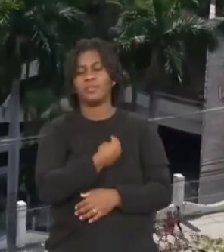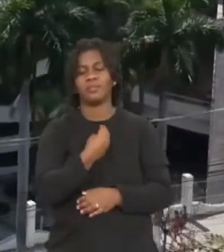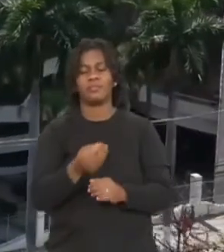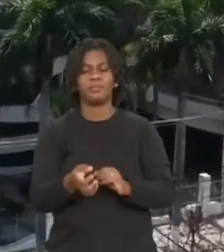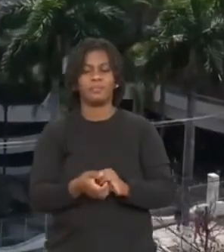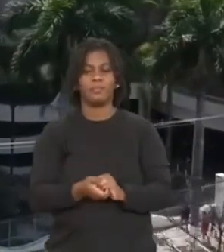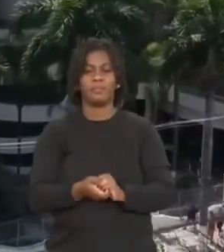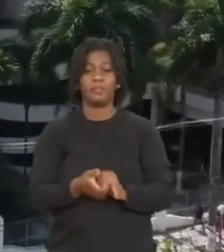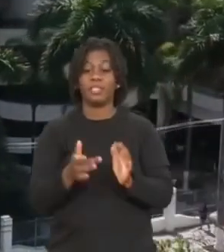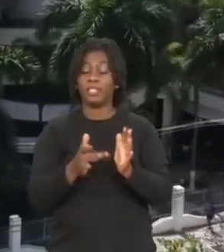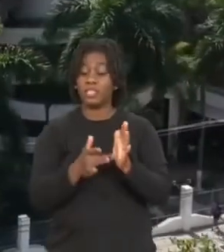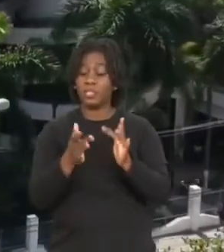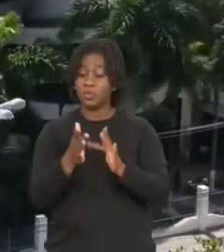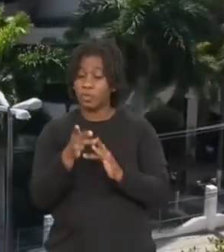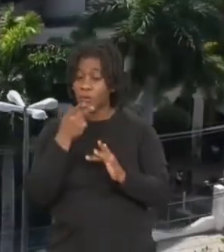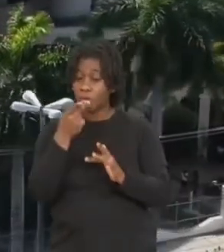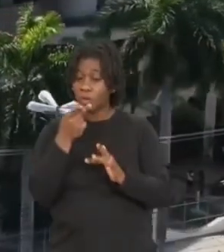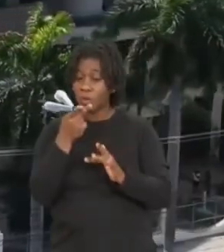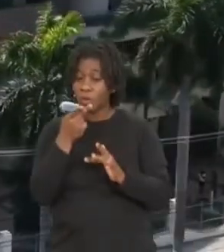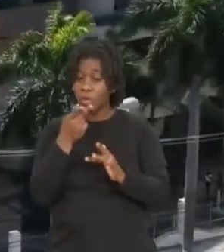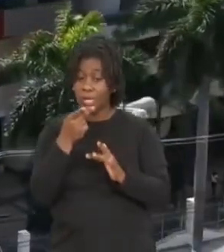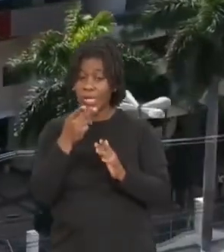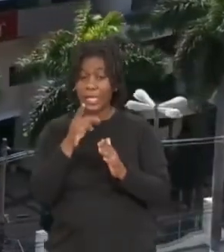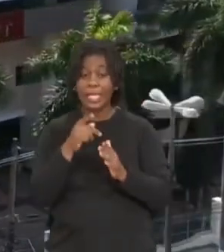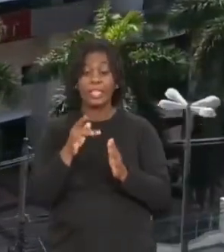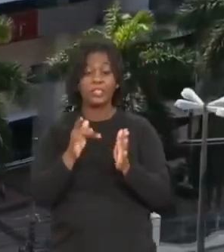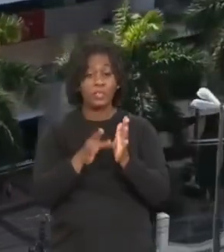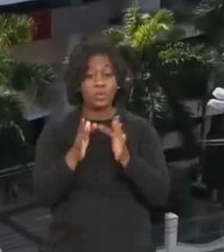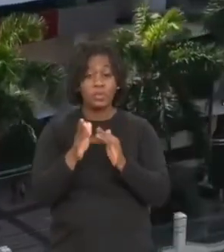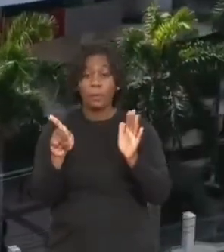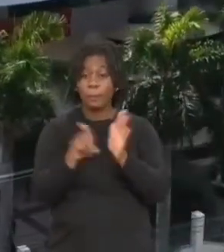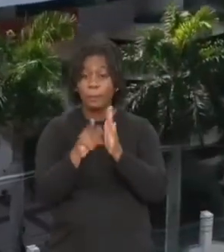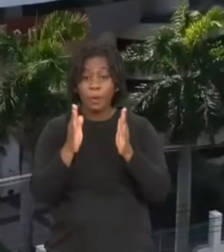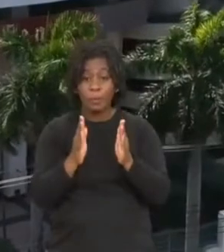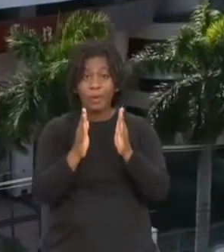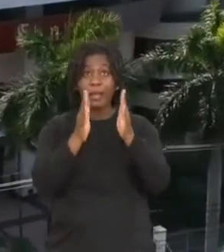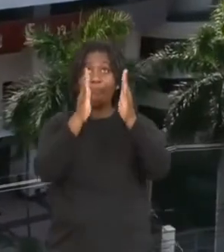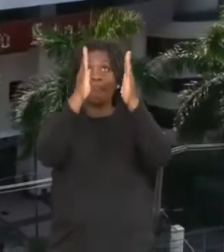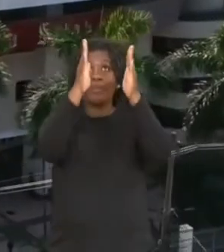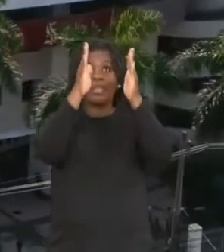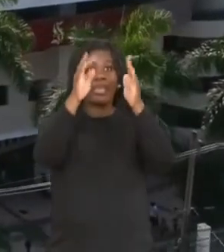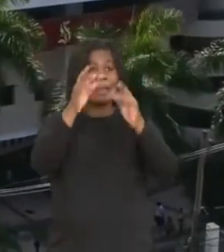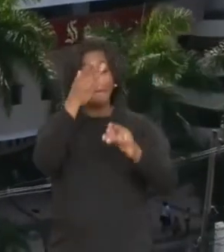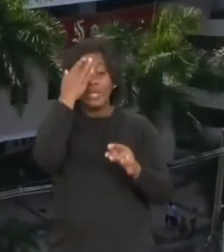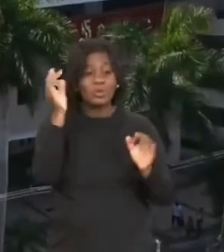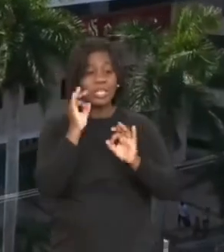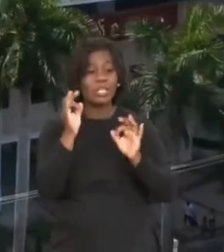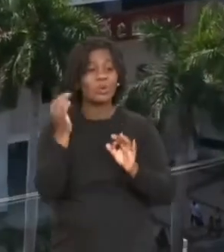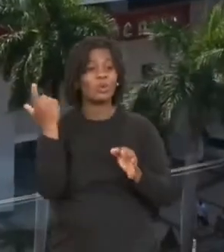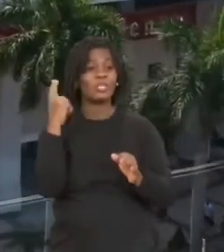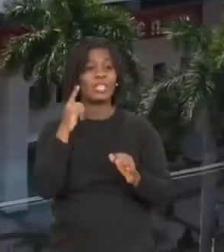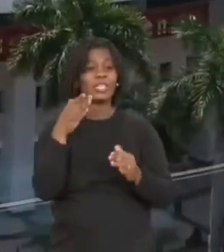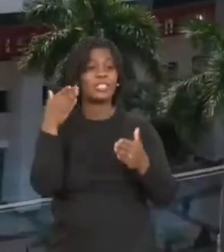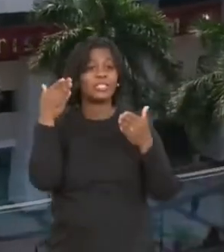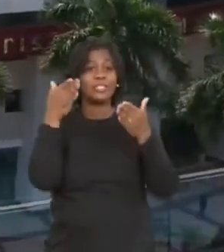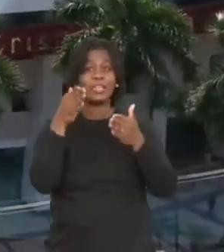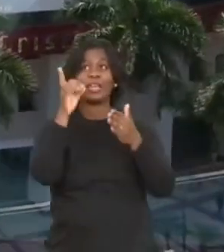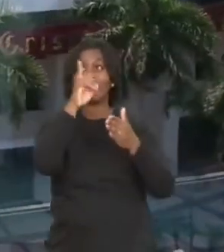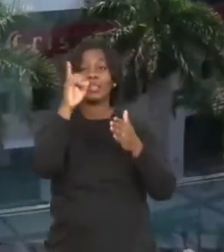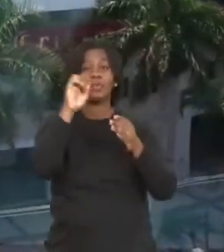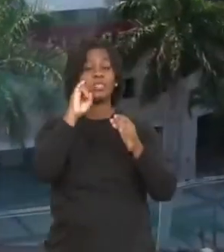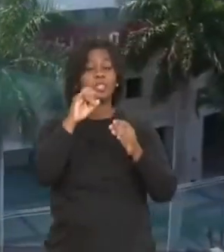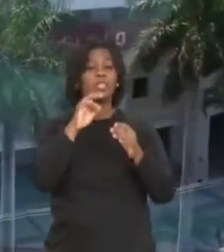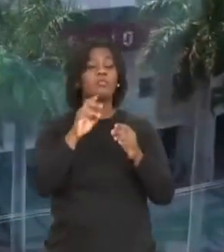Ele disse: eu sou o caminho, eu que levo para o céu, eu que levo para o Pai. Ninguém vê o Pai se não for por mim. Eu